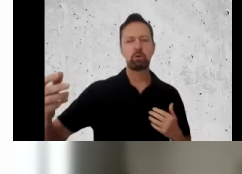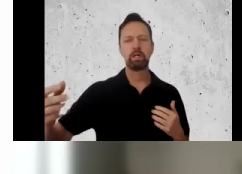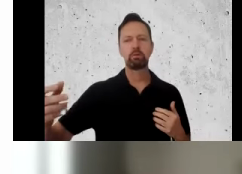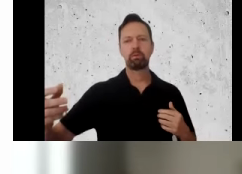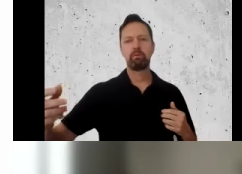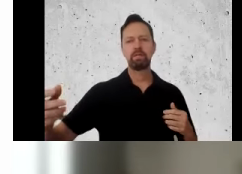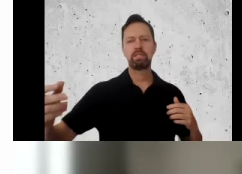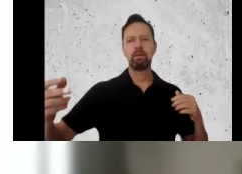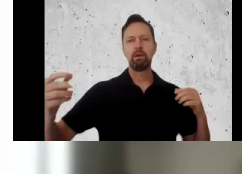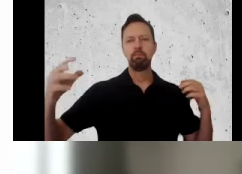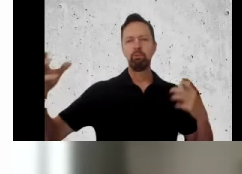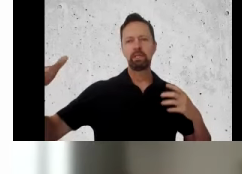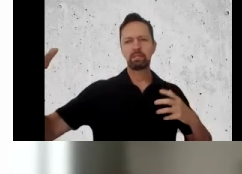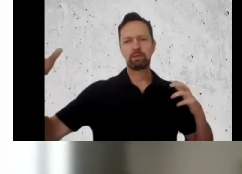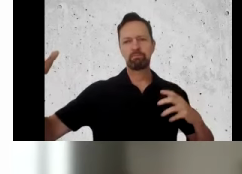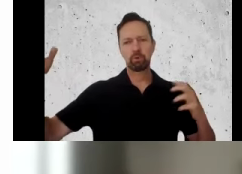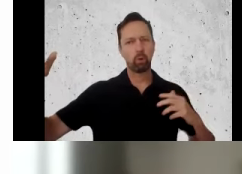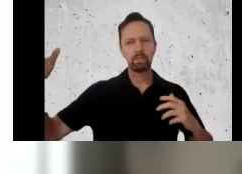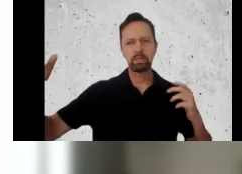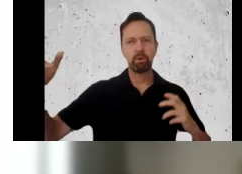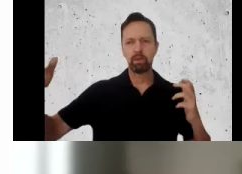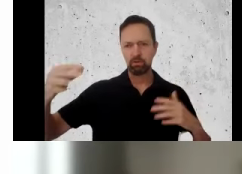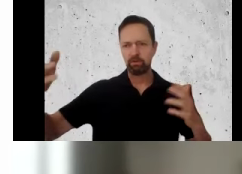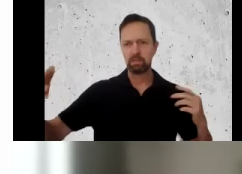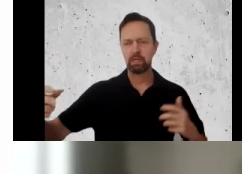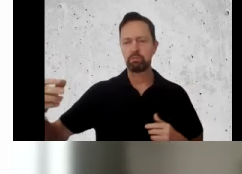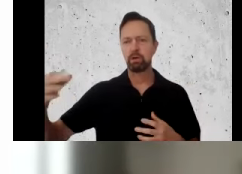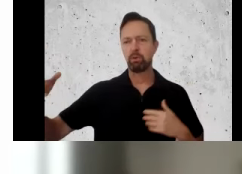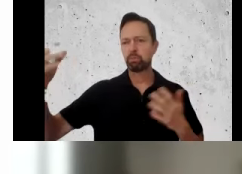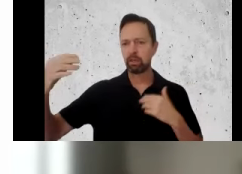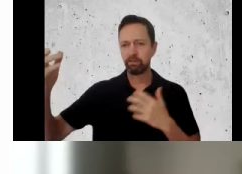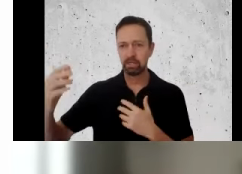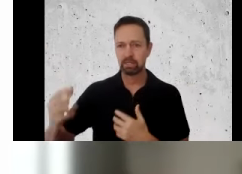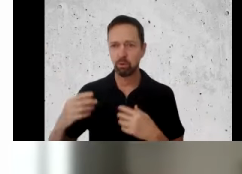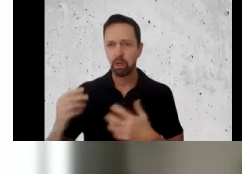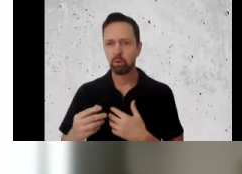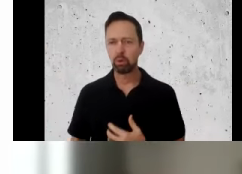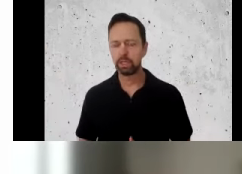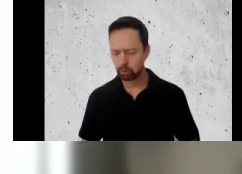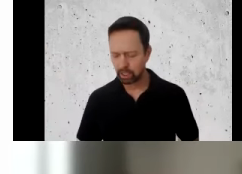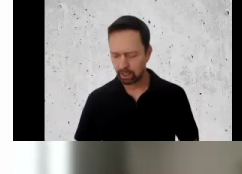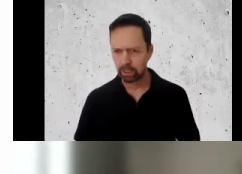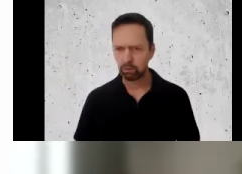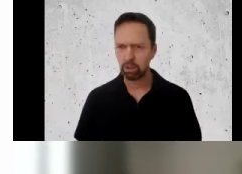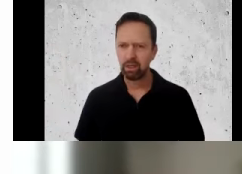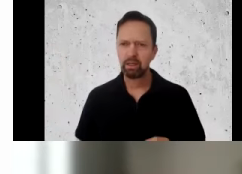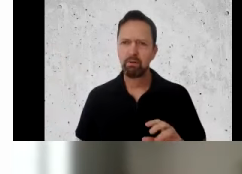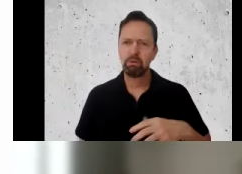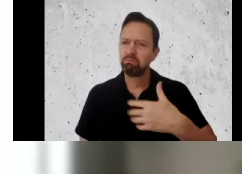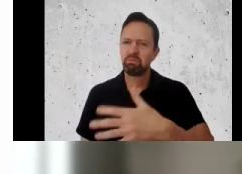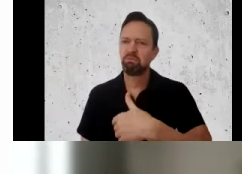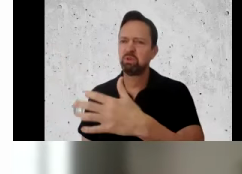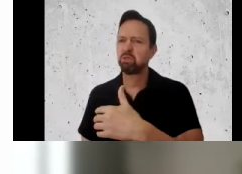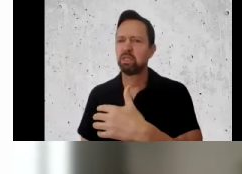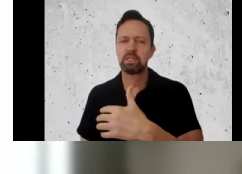poderia fazer um contrato com você, mas tem muitas coisas que podem, a gente vai ver exemplos daqui a pouco, que podem fazer o contrato dar errado.